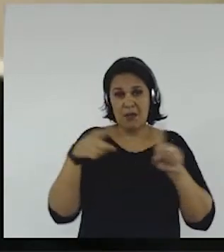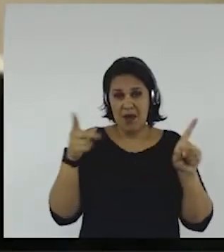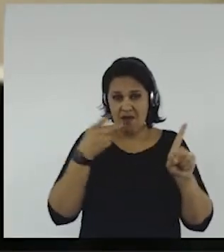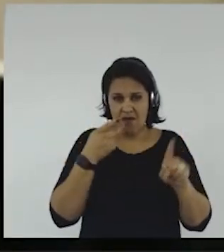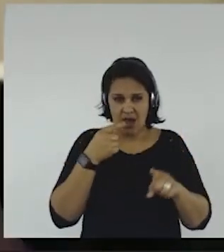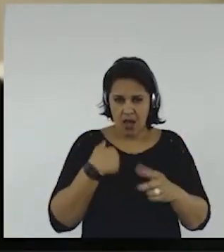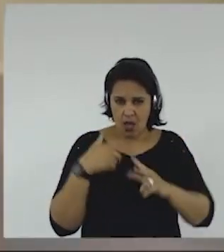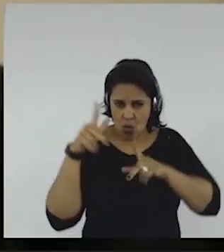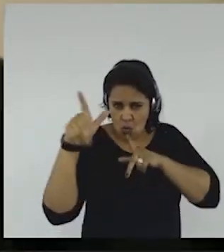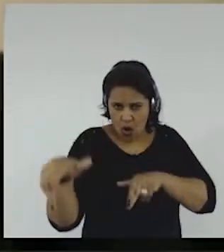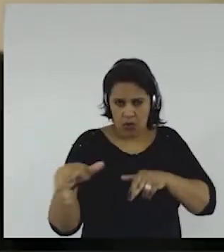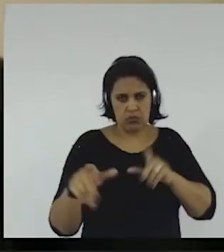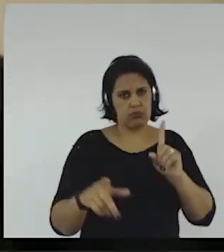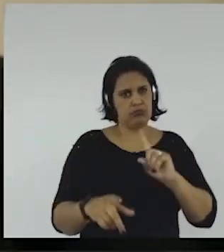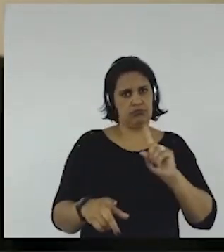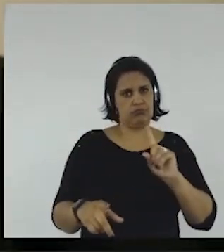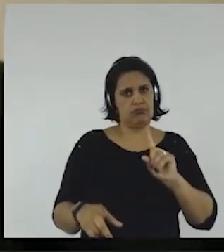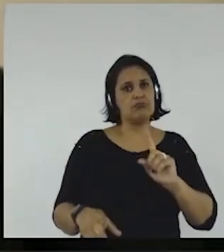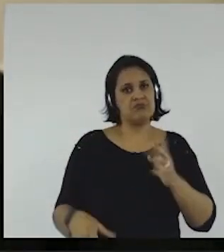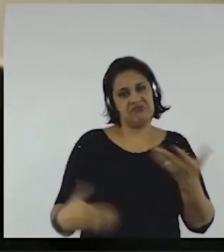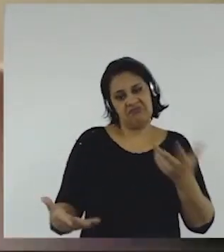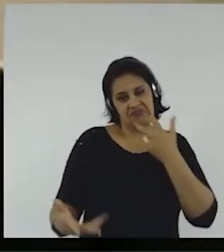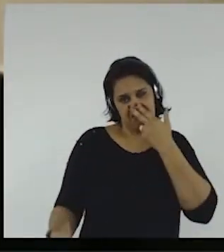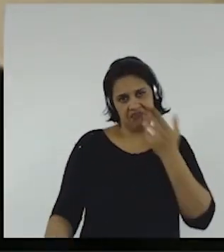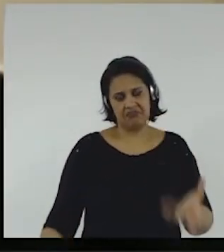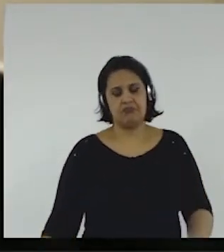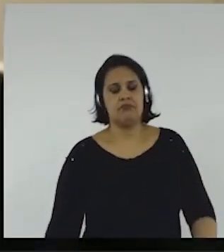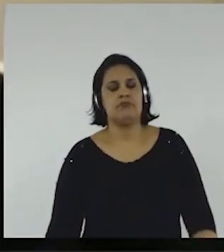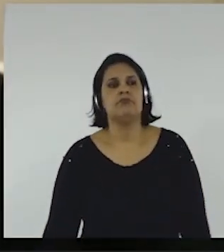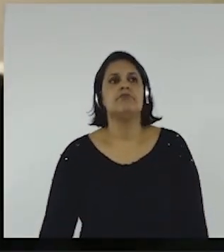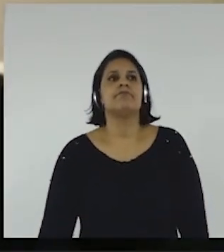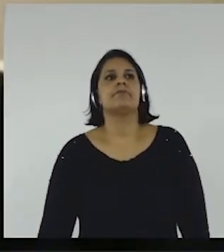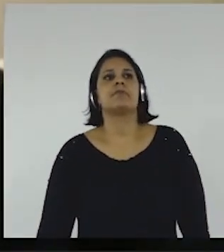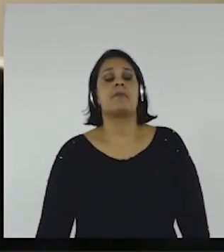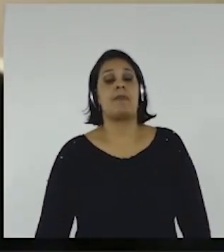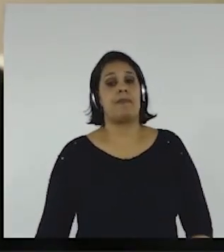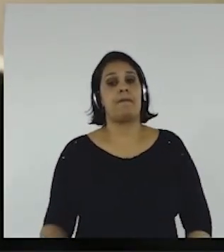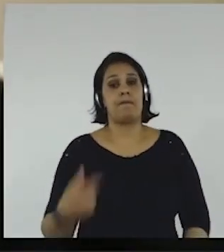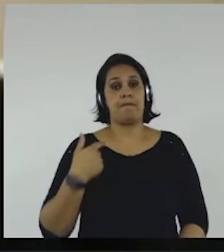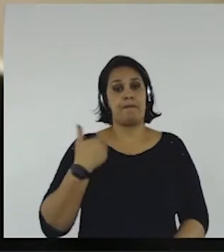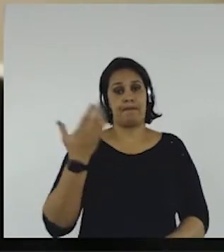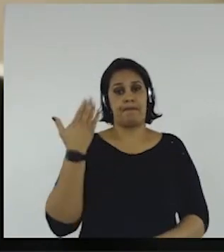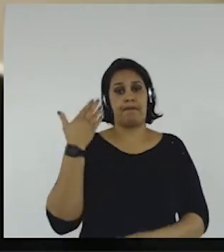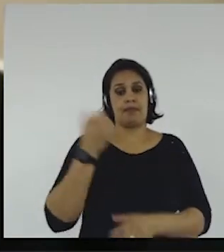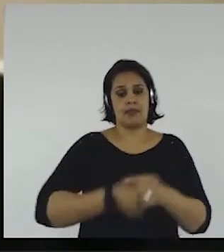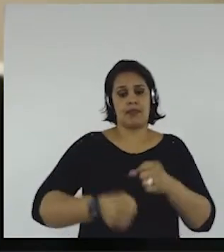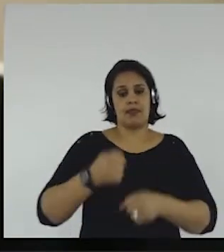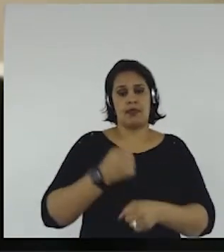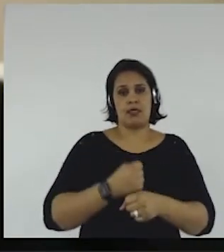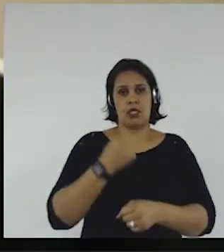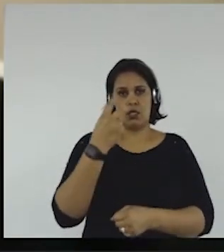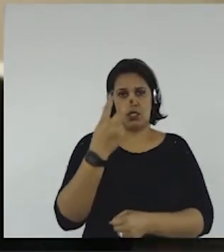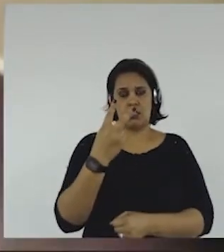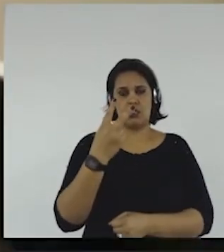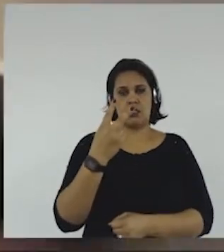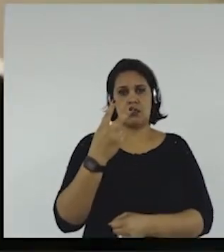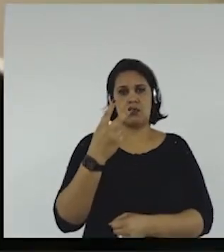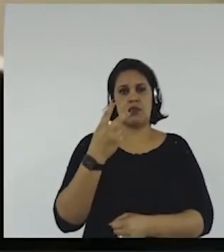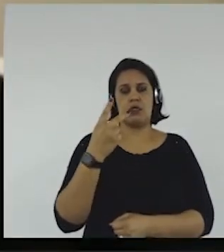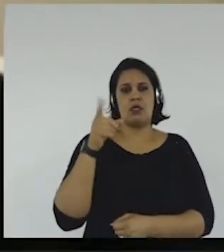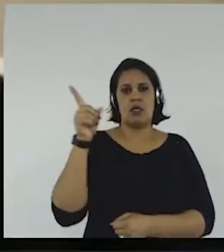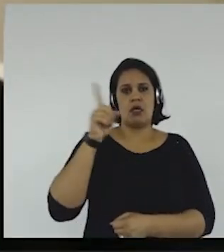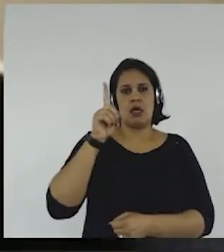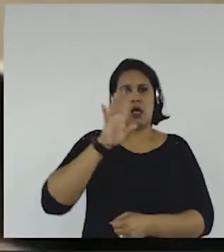professor fulano ou do professor cicrano. Estive eu há 2 anos em Roma e encontrei um professor chamado